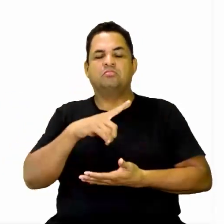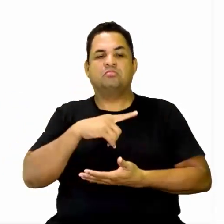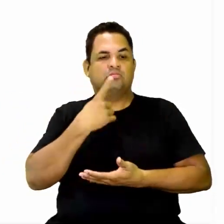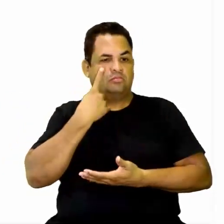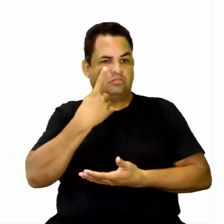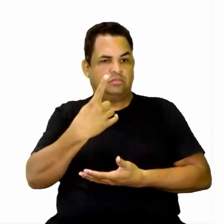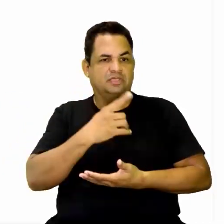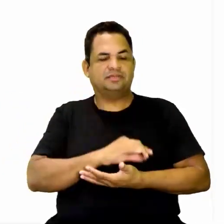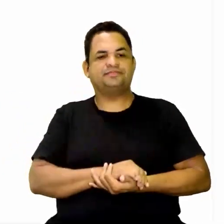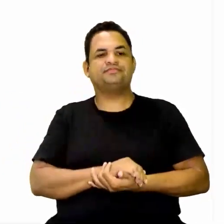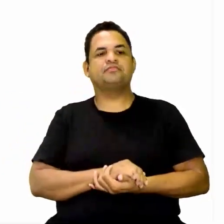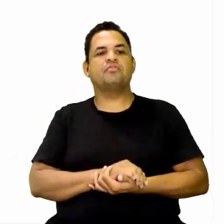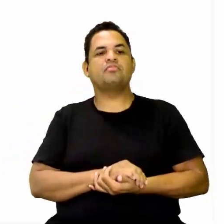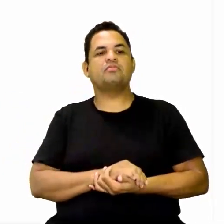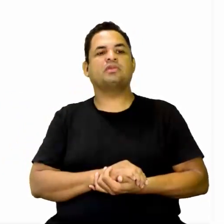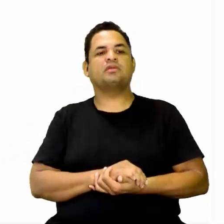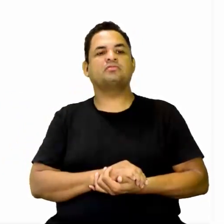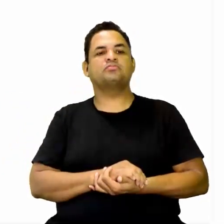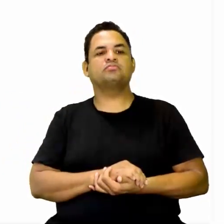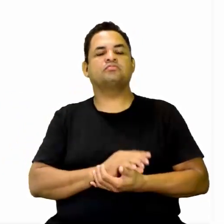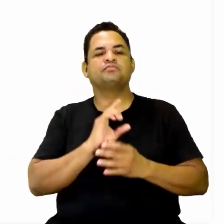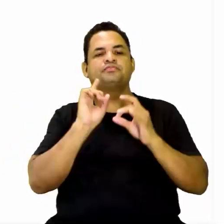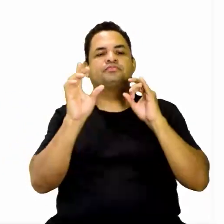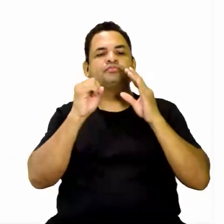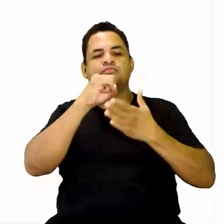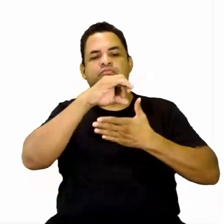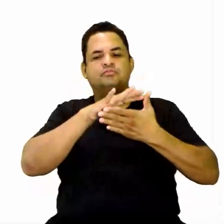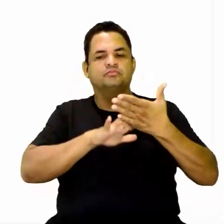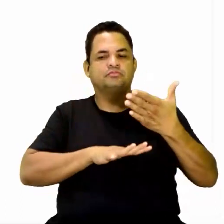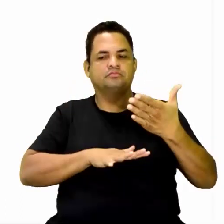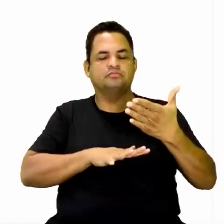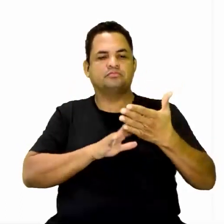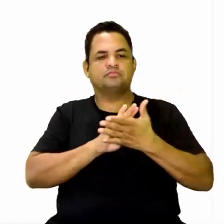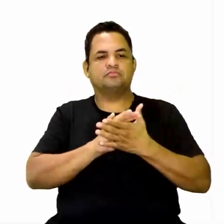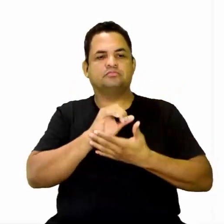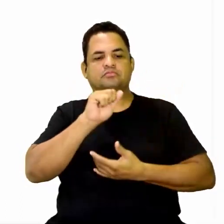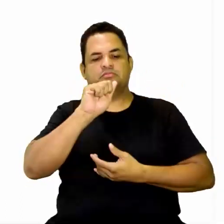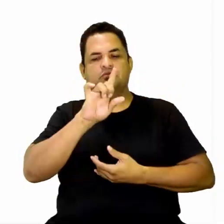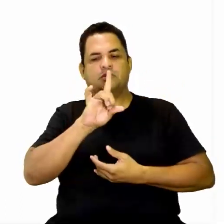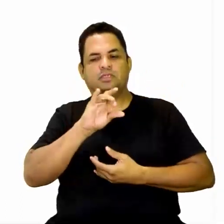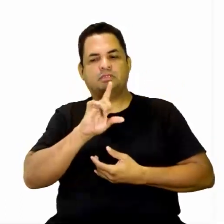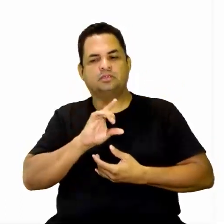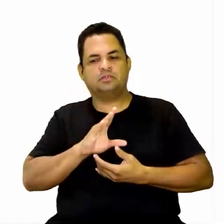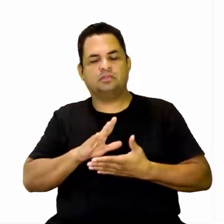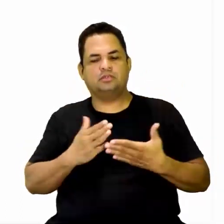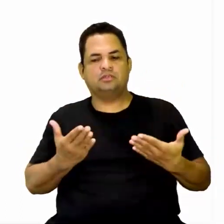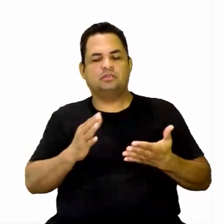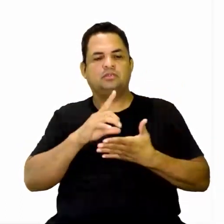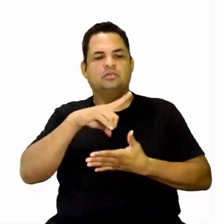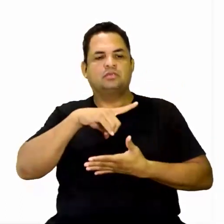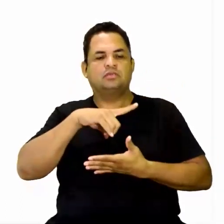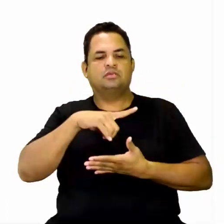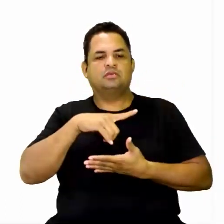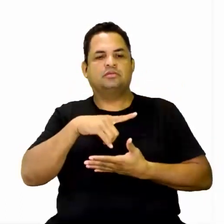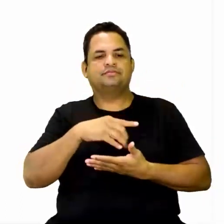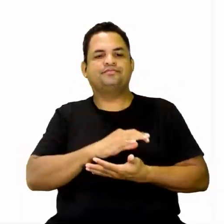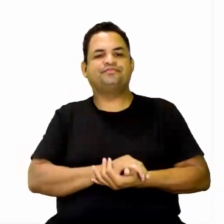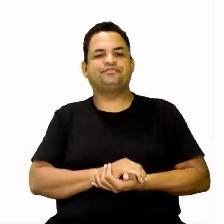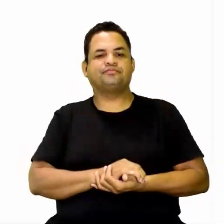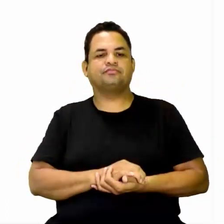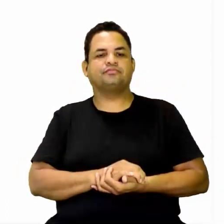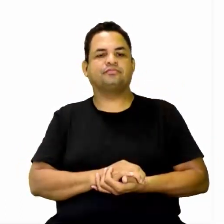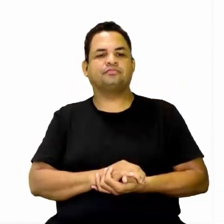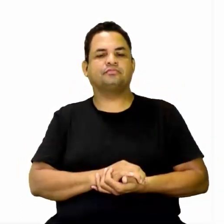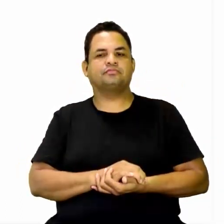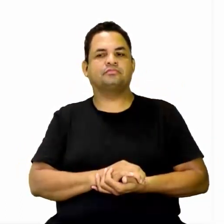que, olha aí, cada questão, cada alternativa, eu tenho